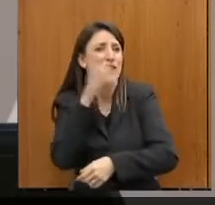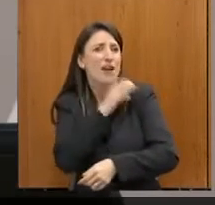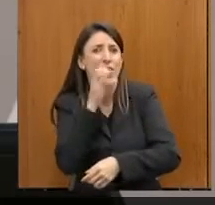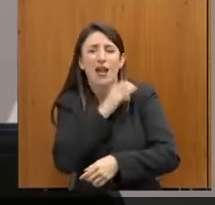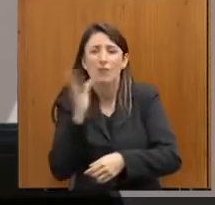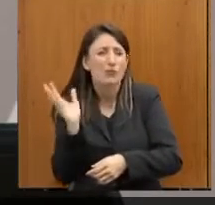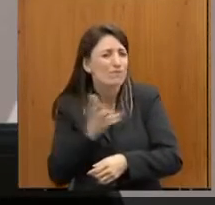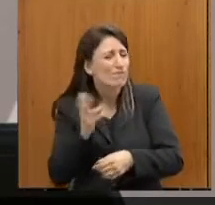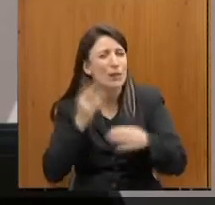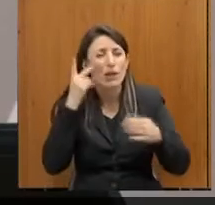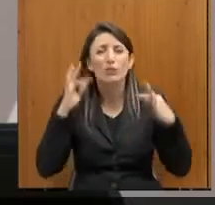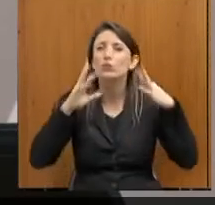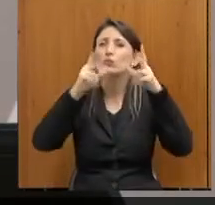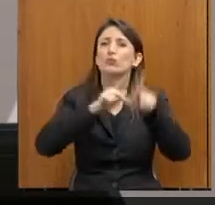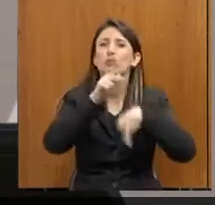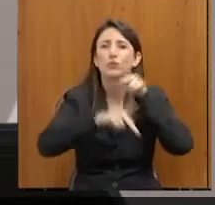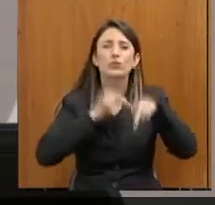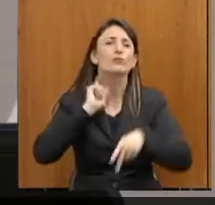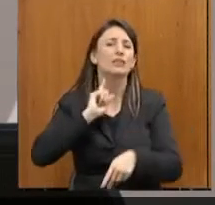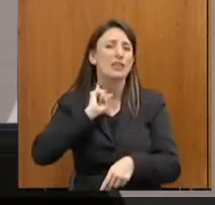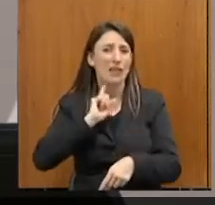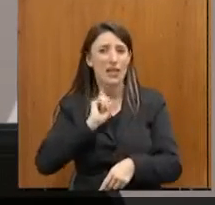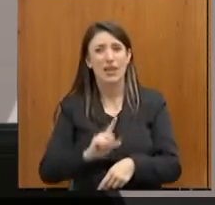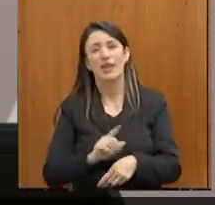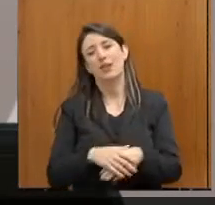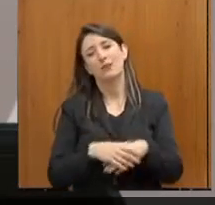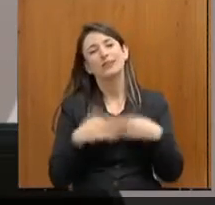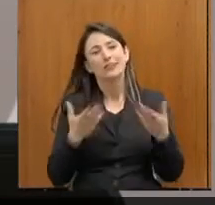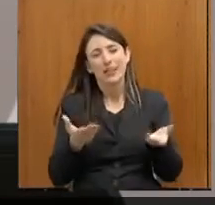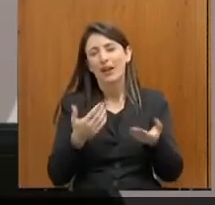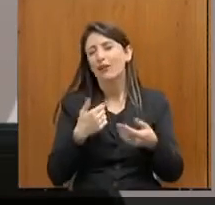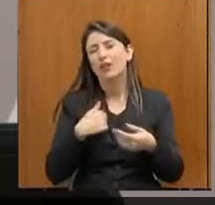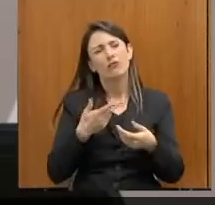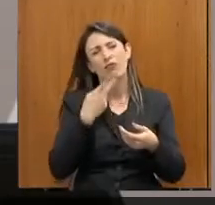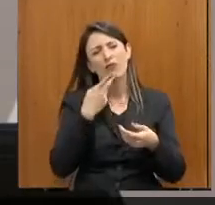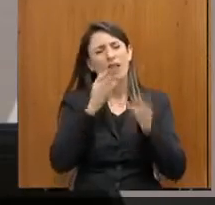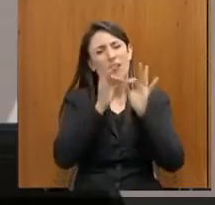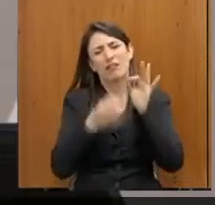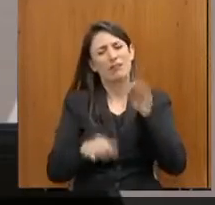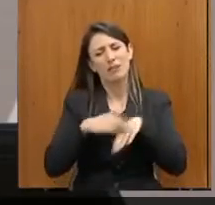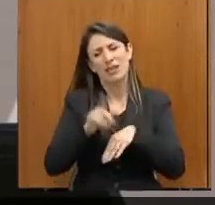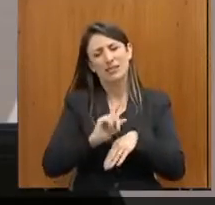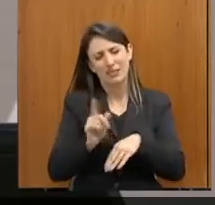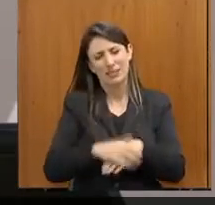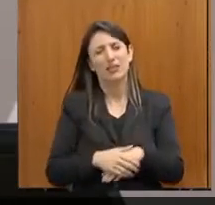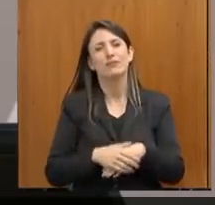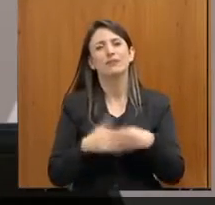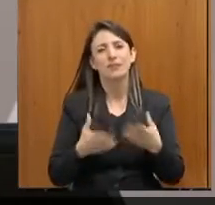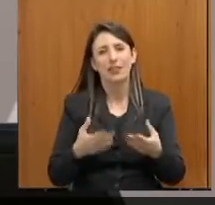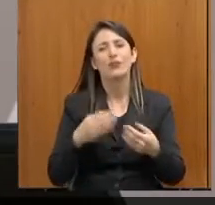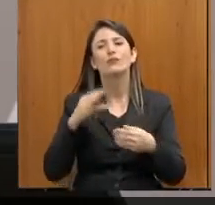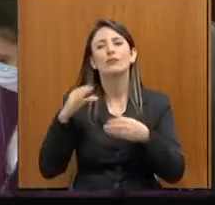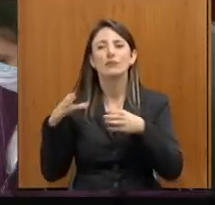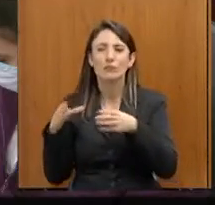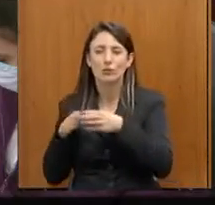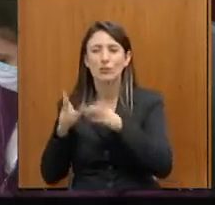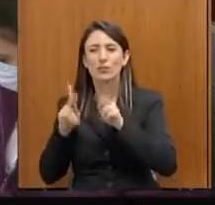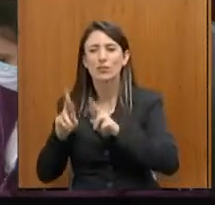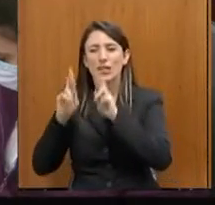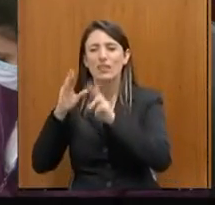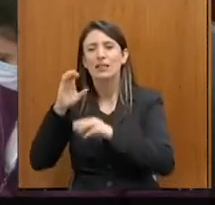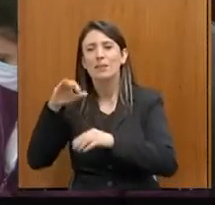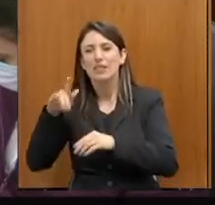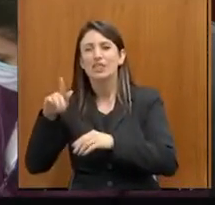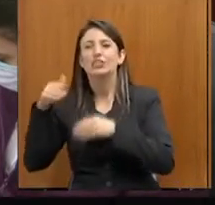eu não vou me alongar não porque o pessoal da Cemig chegou e aí essa pessoal tem que escutar um pouquinho vai escutar de mim também muito obrigado viu